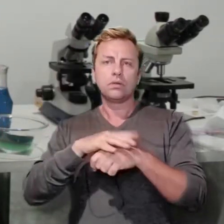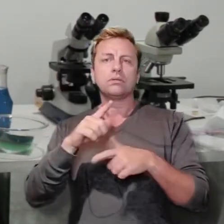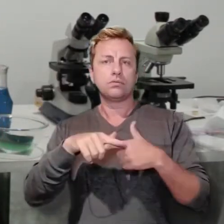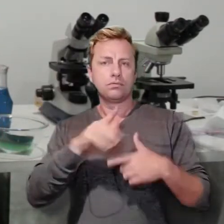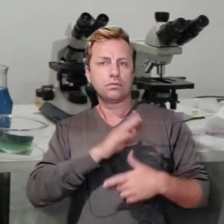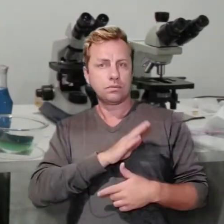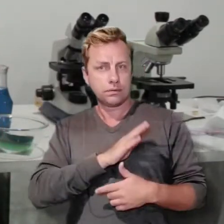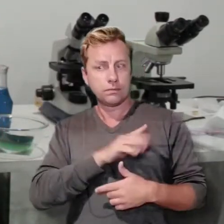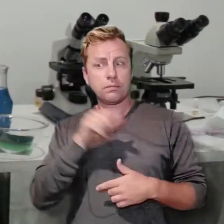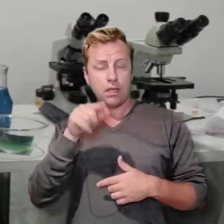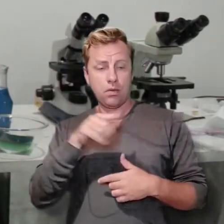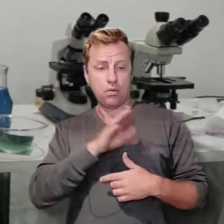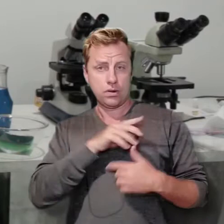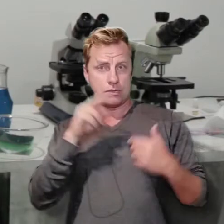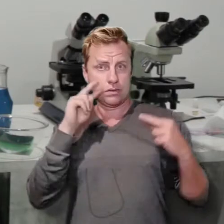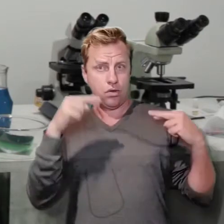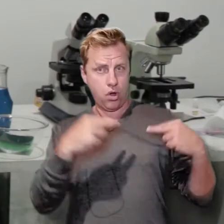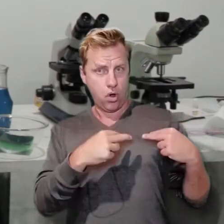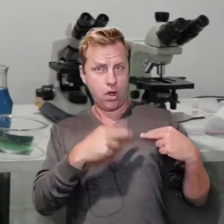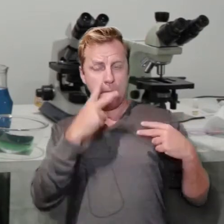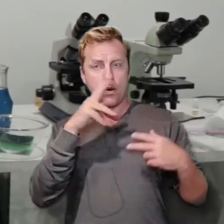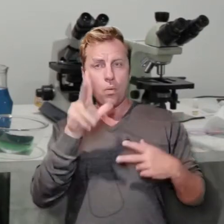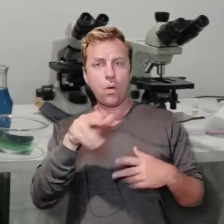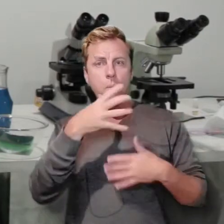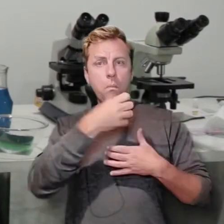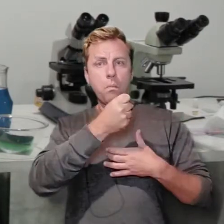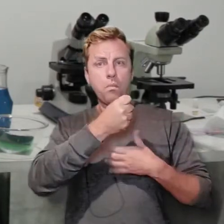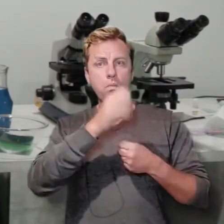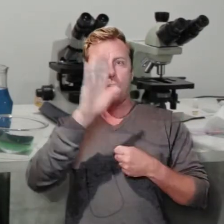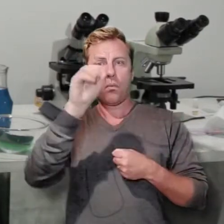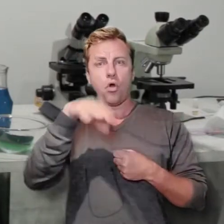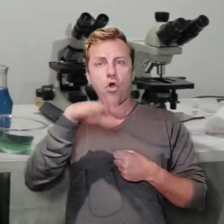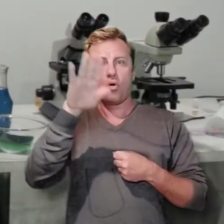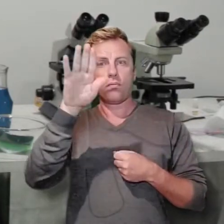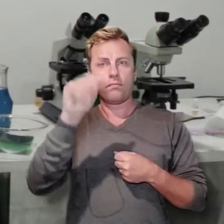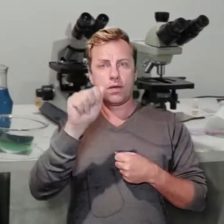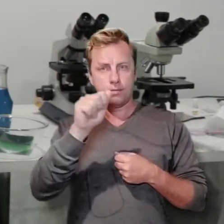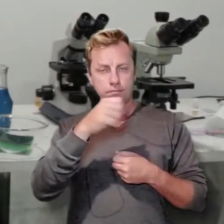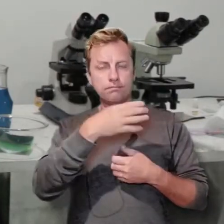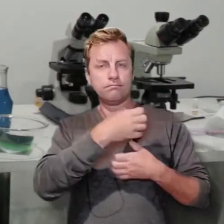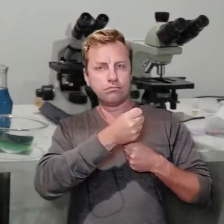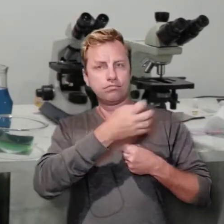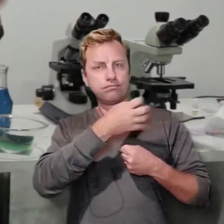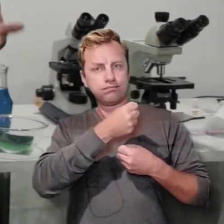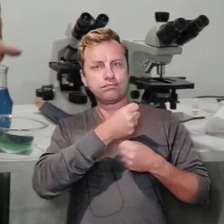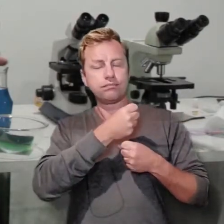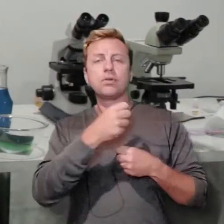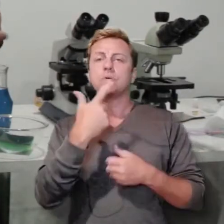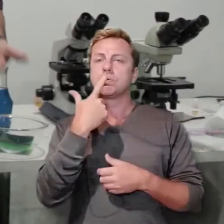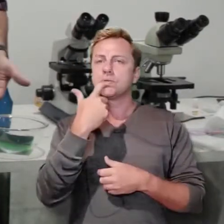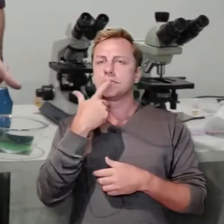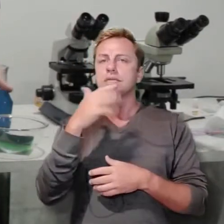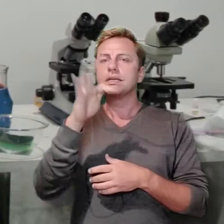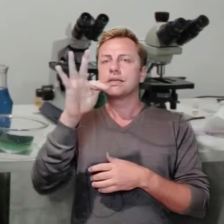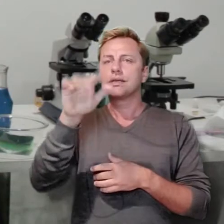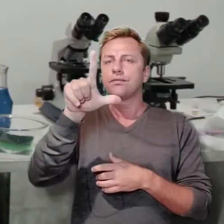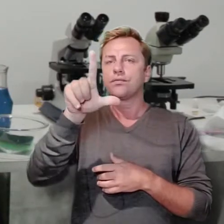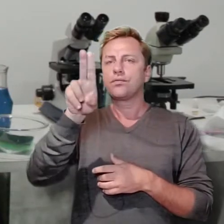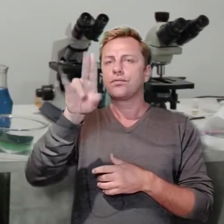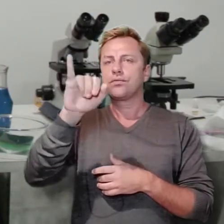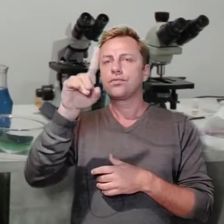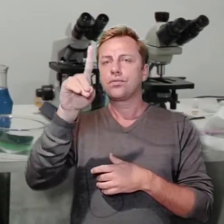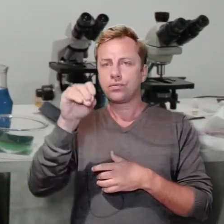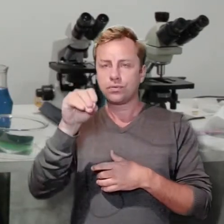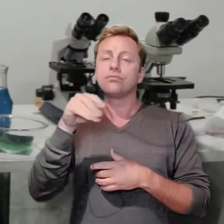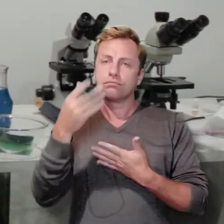uma bomba. Ele é uma bomba fluida, de fluidos. O nosso sangue é um fluido,